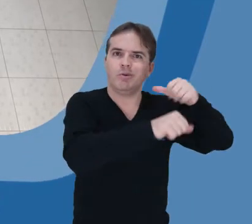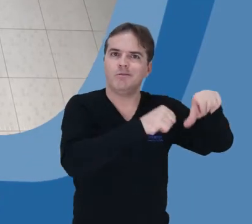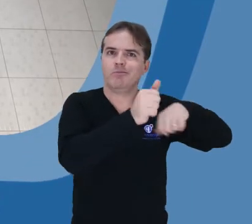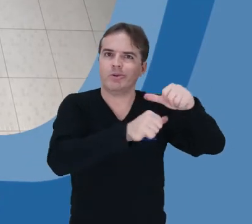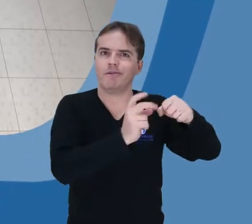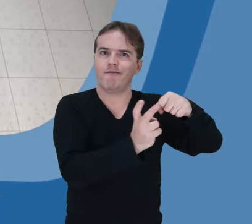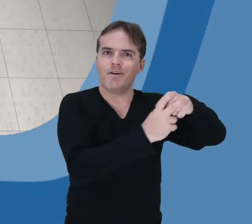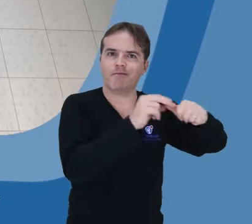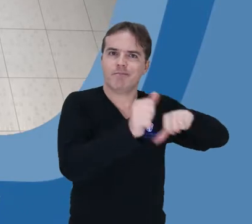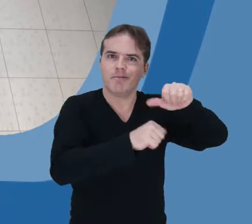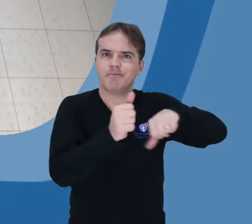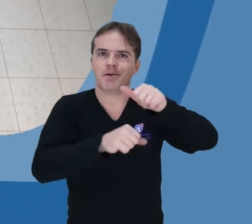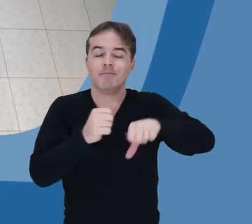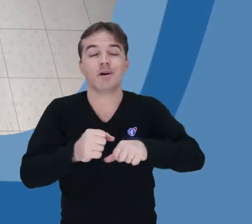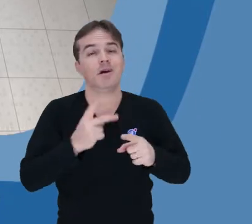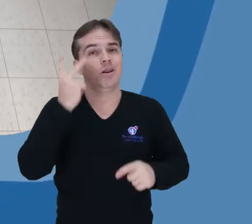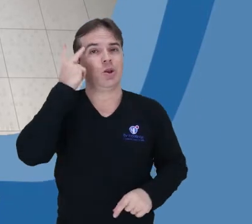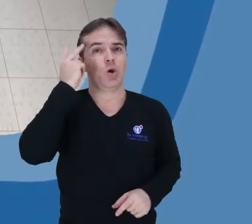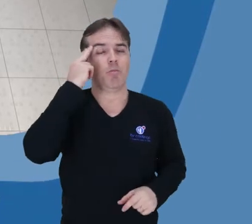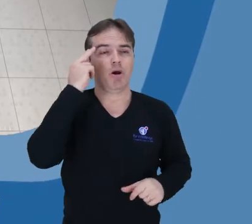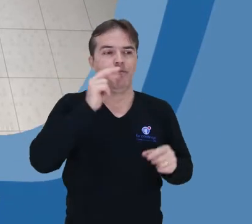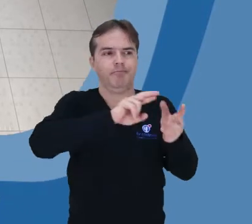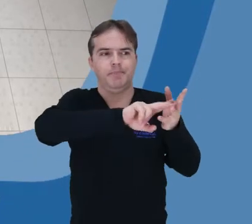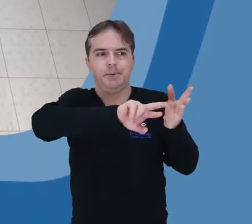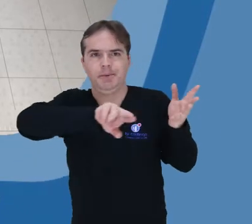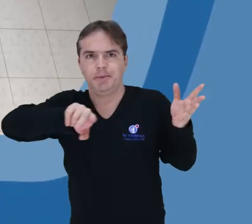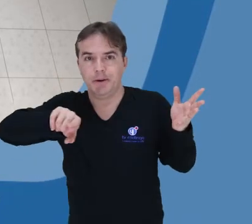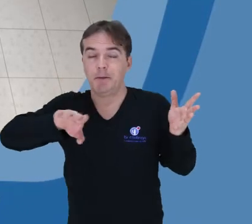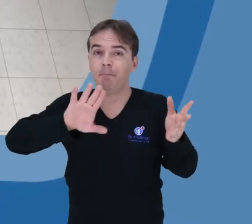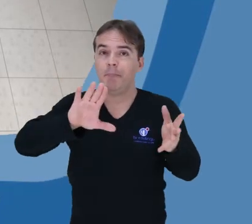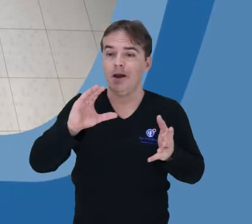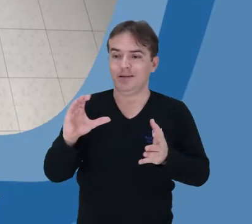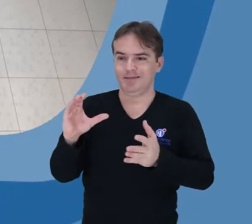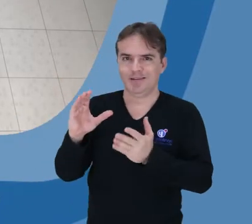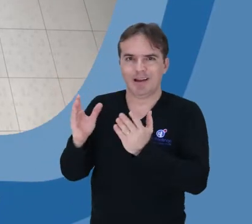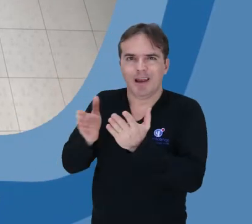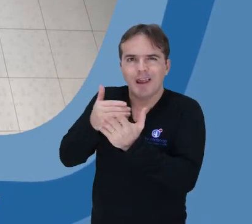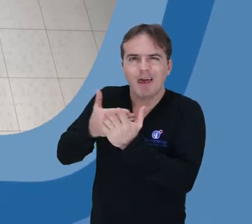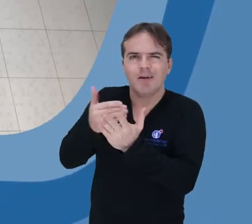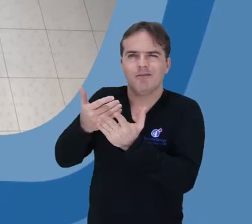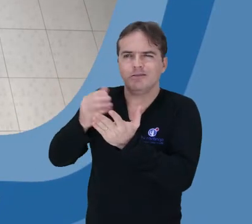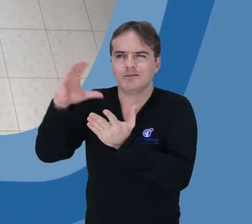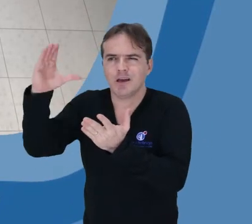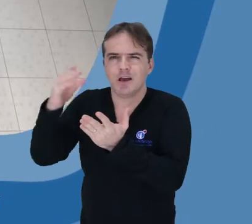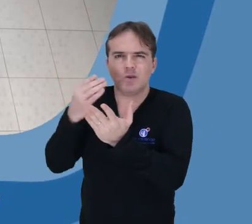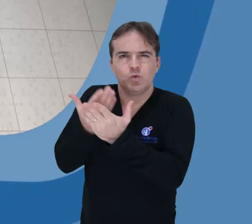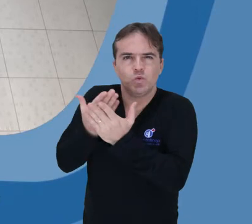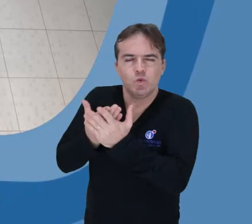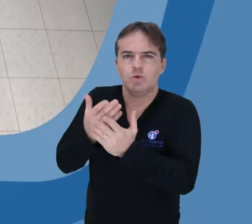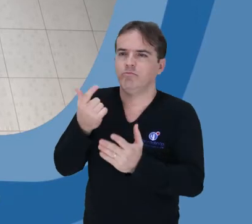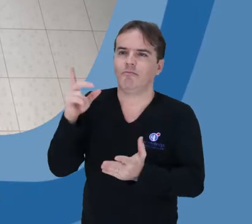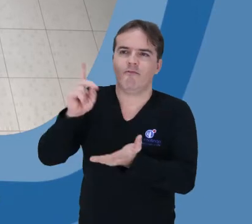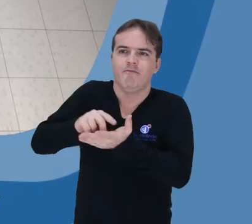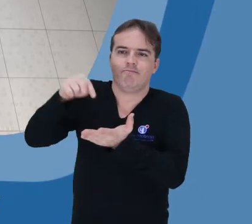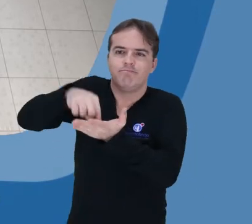fenômeno natural, mas isso ainda não está claro na literatura científica de que essas variantes